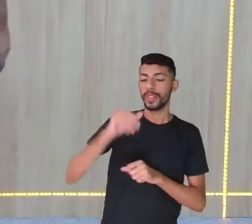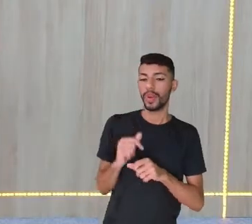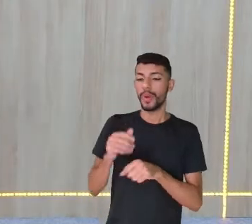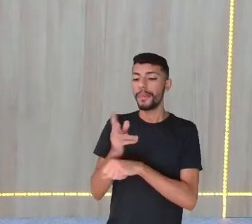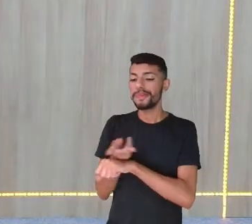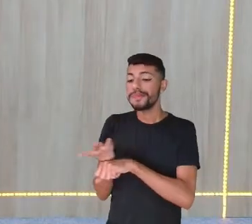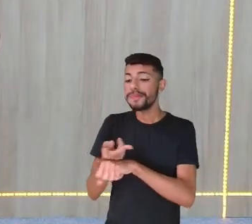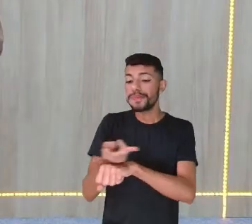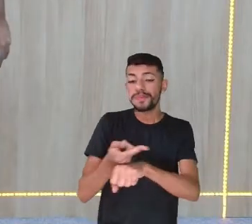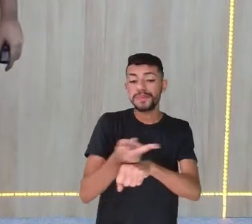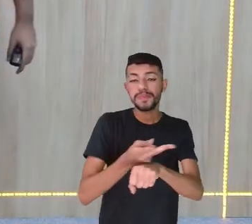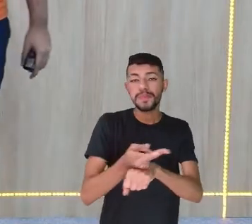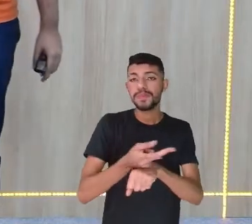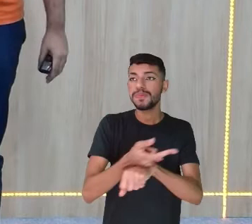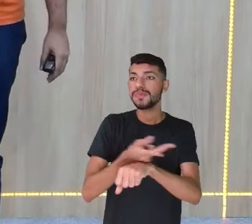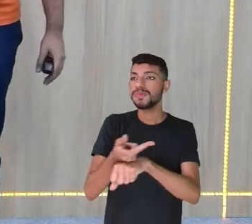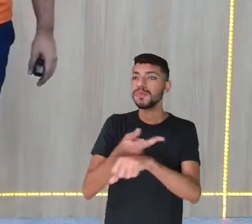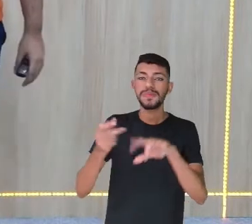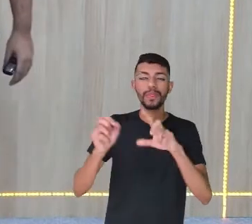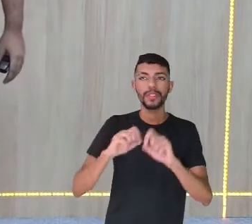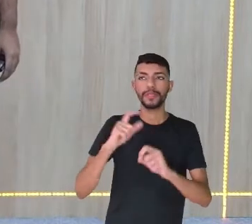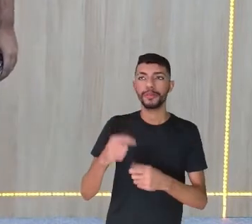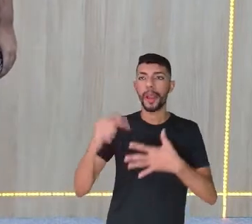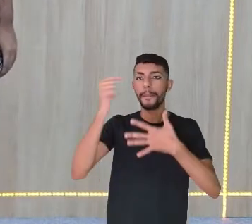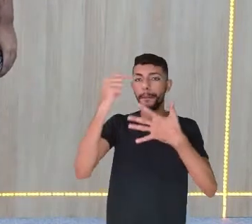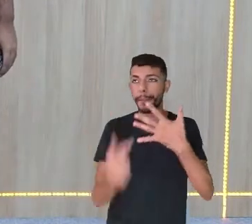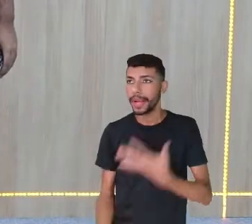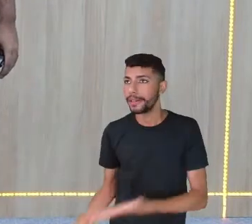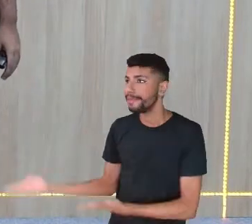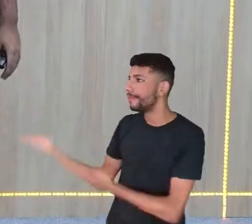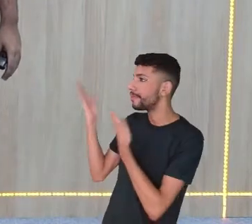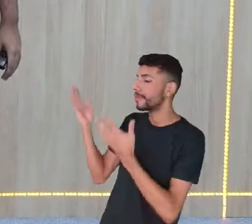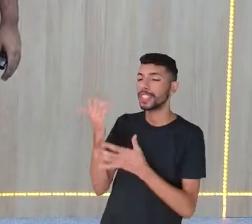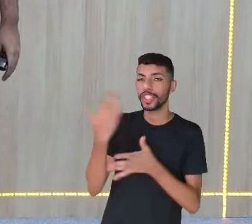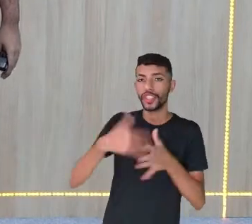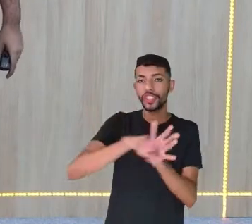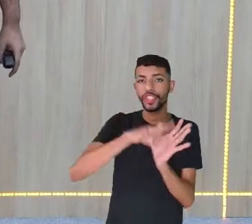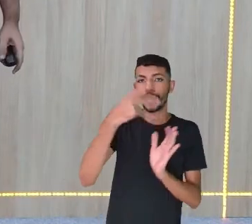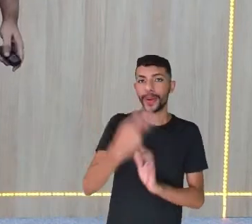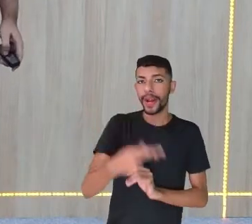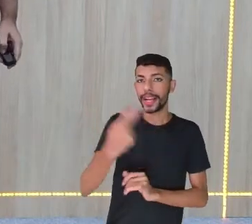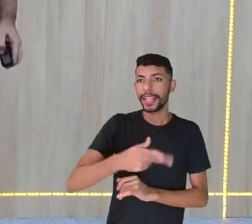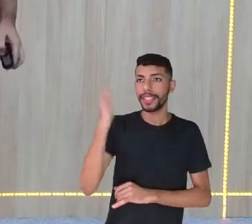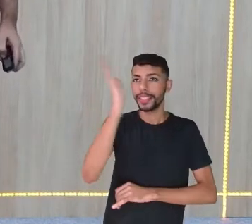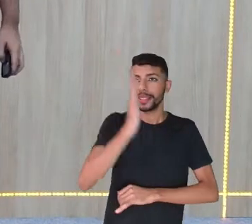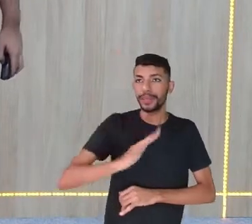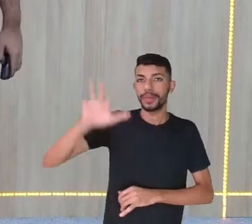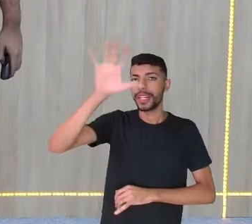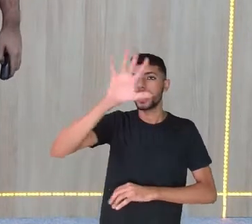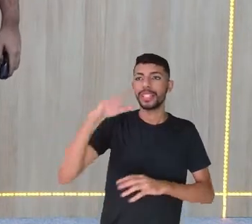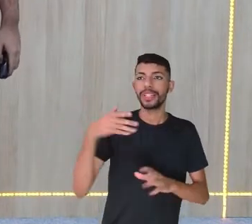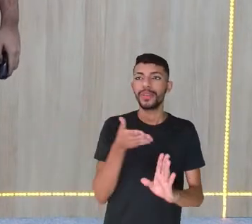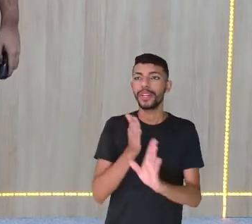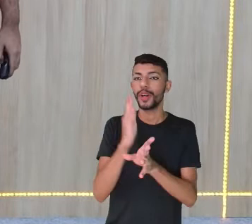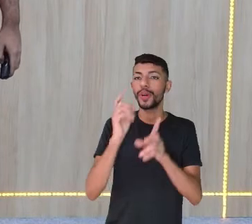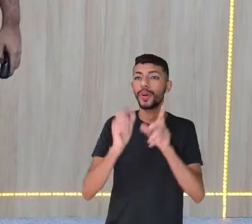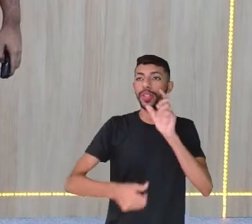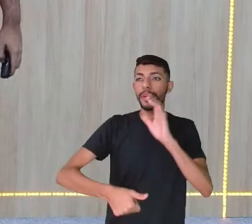metais preciosos pelo mundo, quando chega aqui no nosso território, vai encontrar primeiro o quê? O